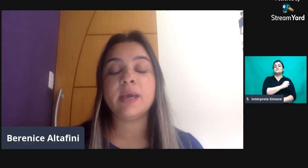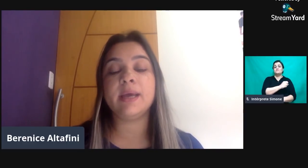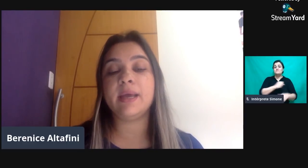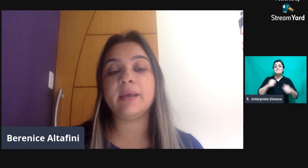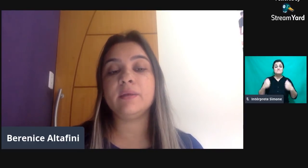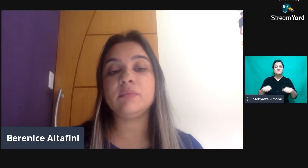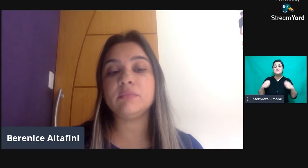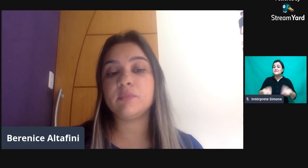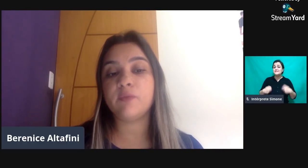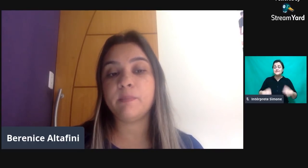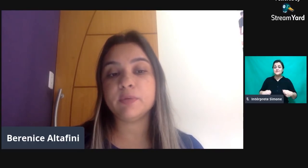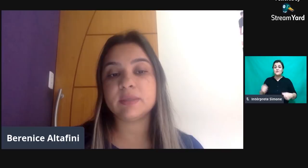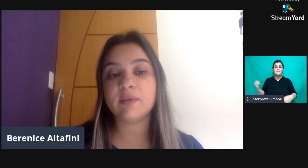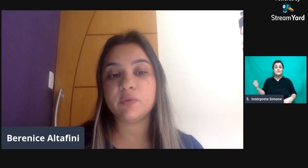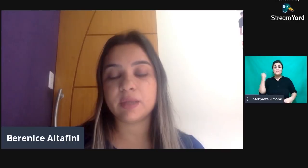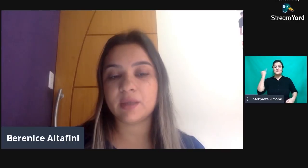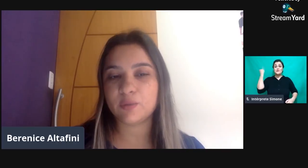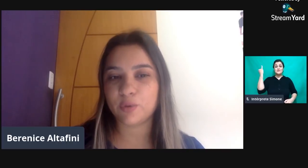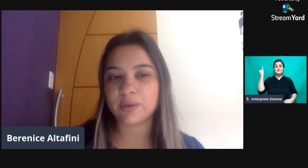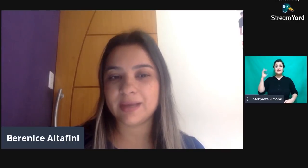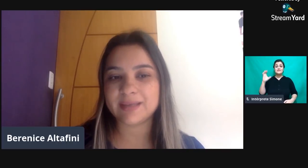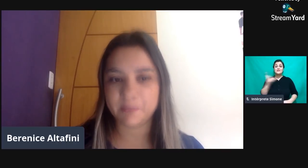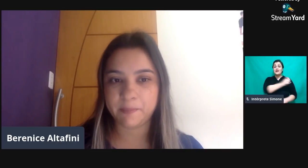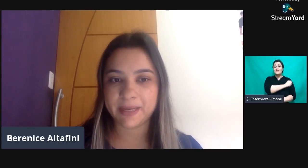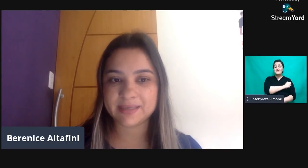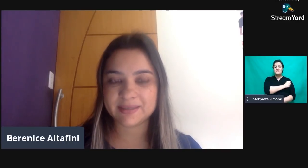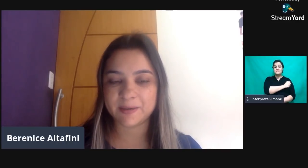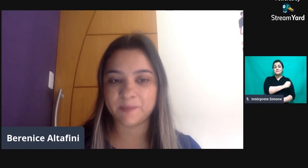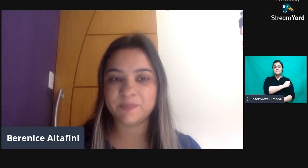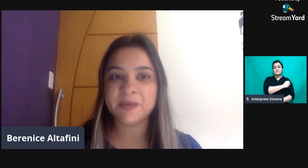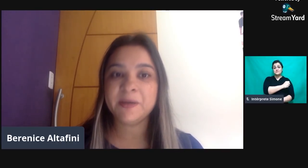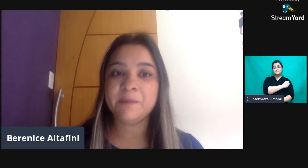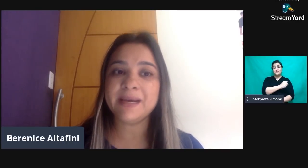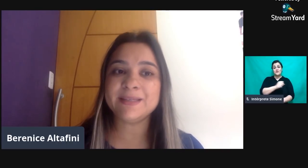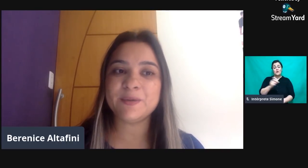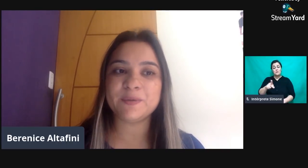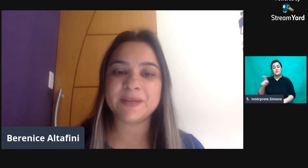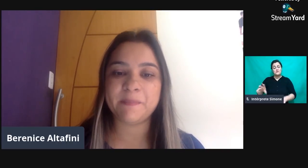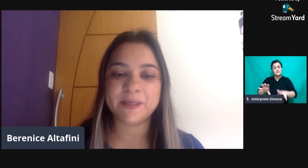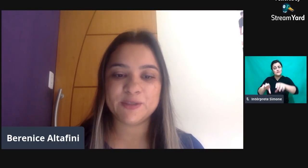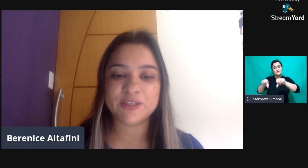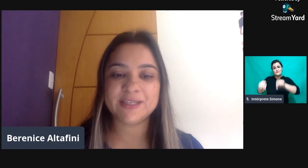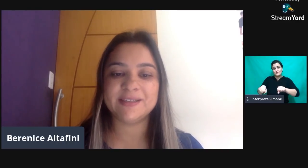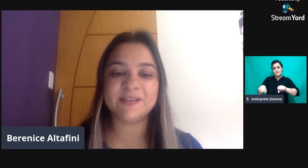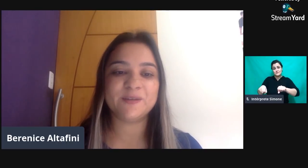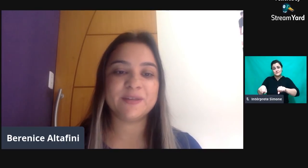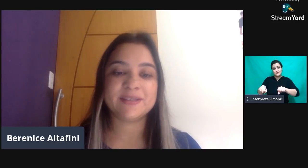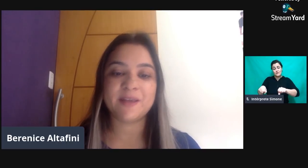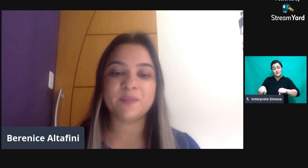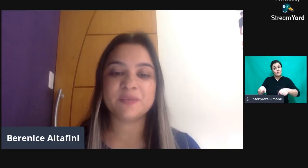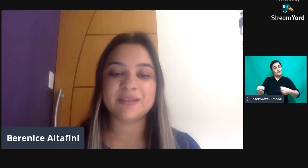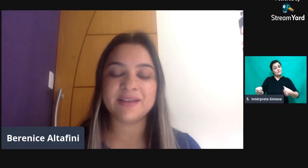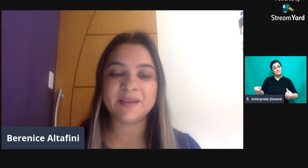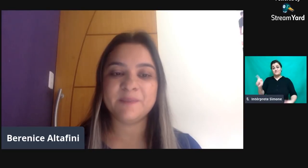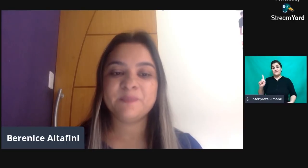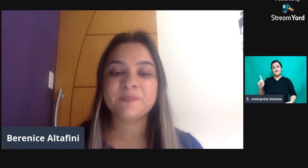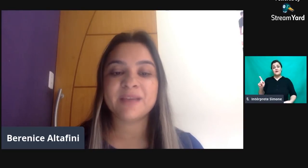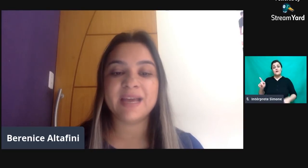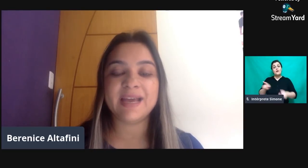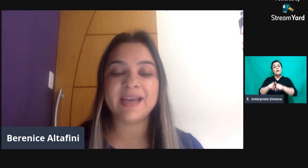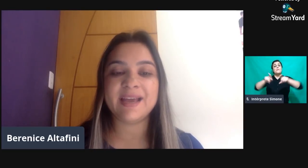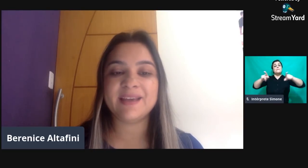emergencial, não foi possível ter toda essa preparação. Mas, em contrapartida, nós temos